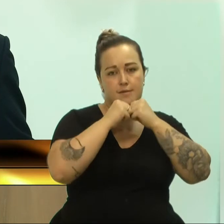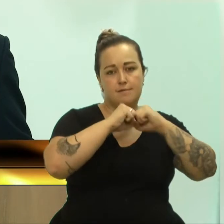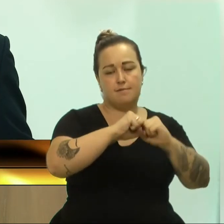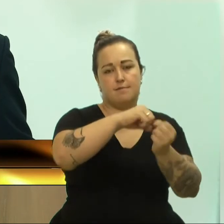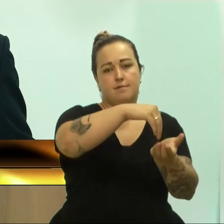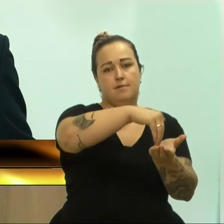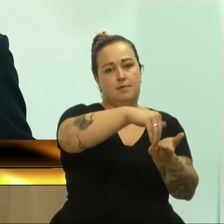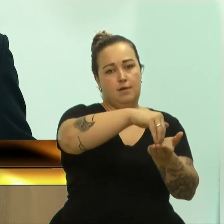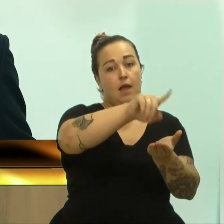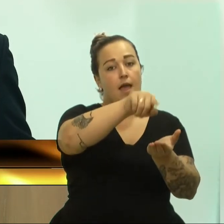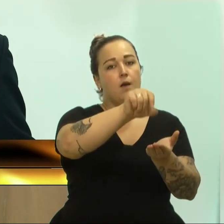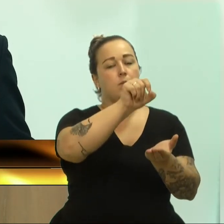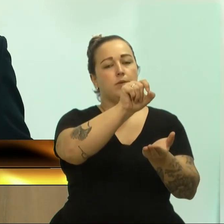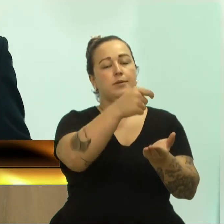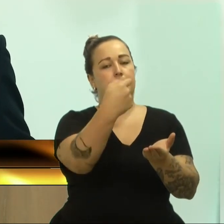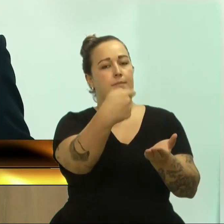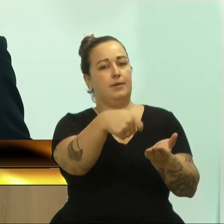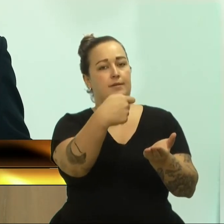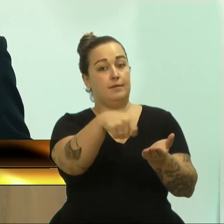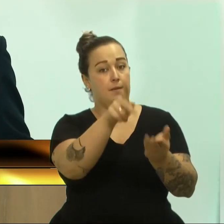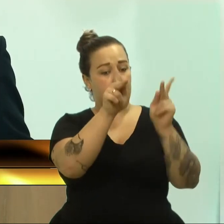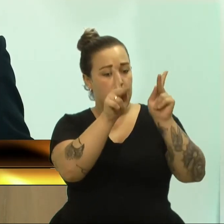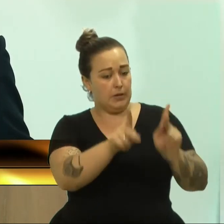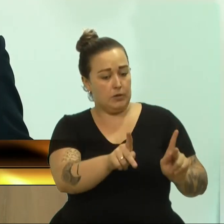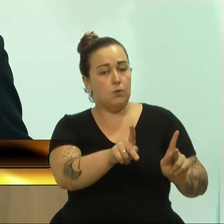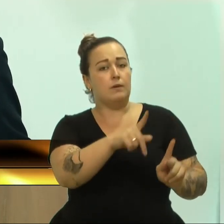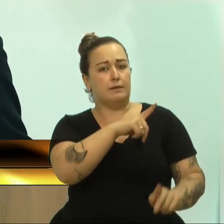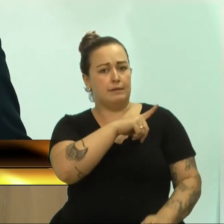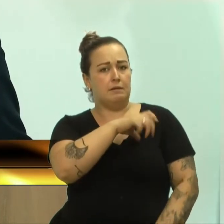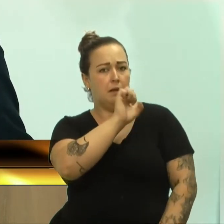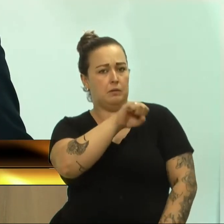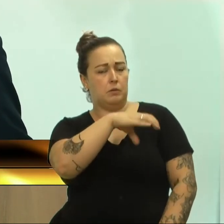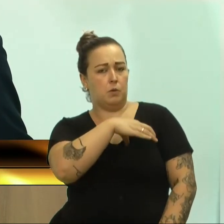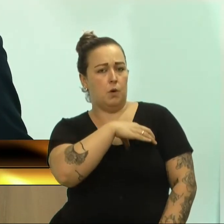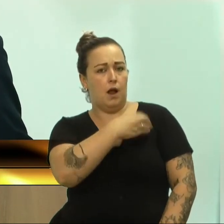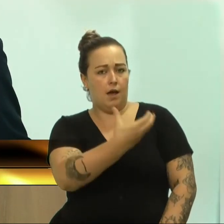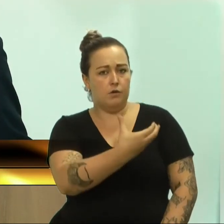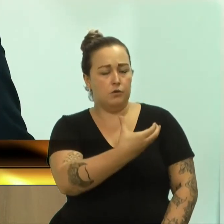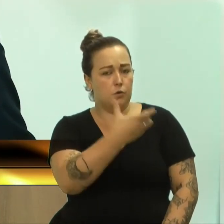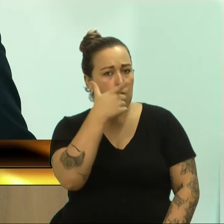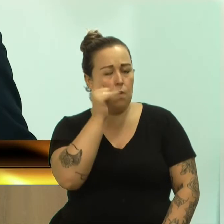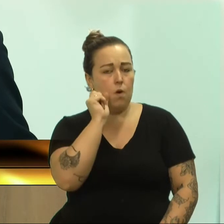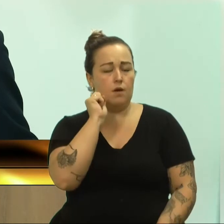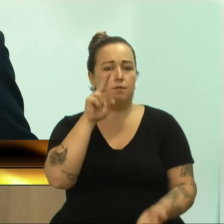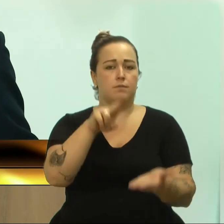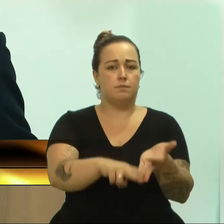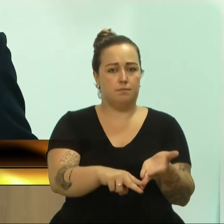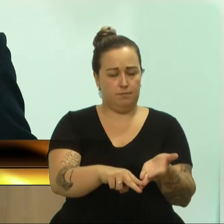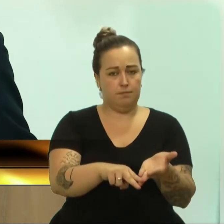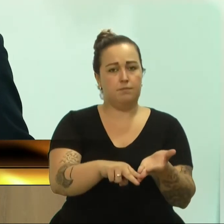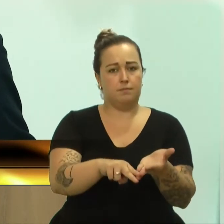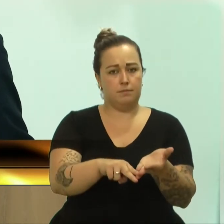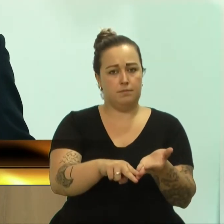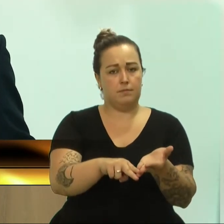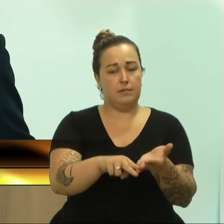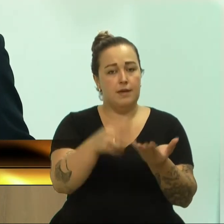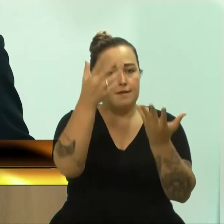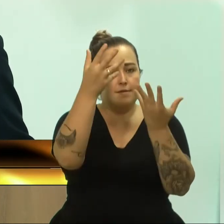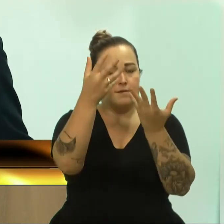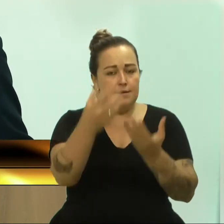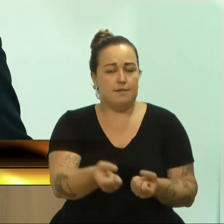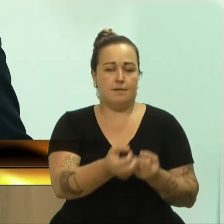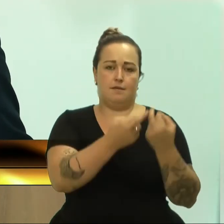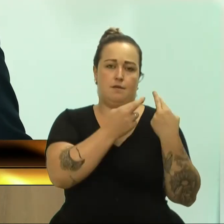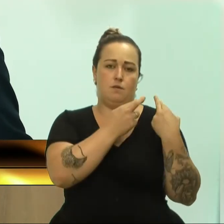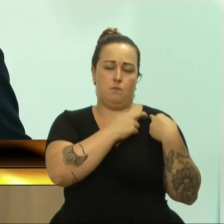nós precisávamos. Pessoas que tivessem a coragem de que nesses momentos assumirem esses fatos. E o senhor assumiu,